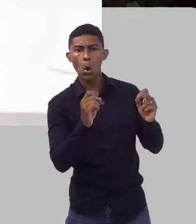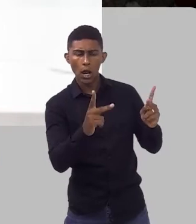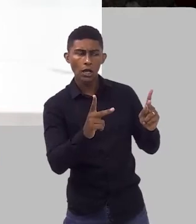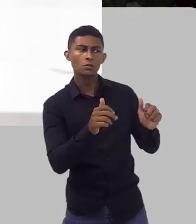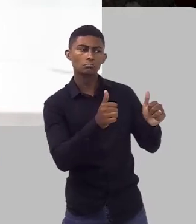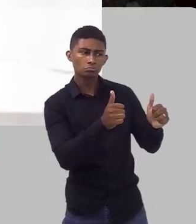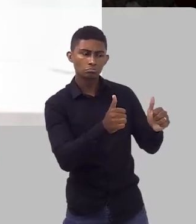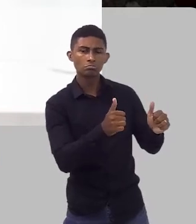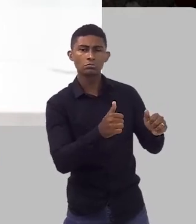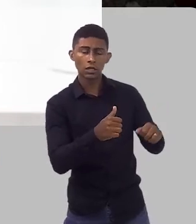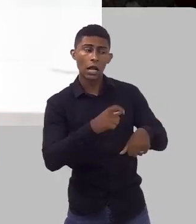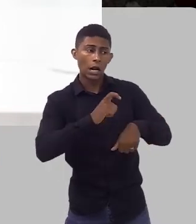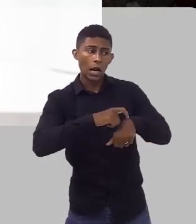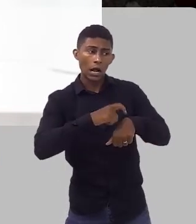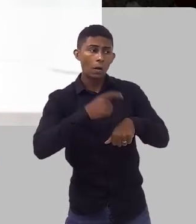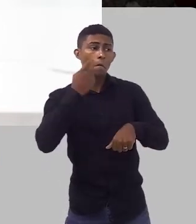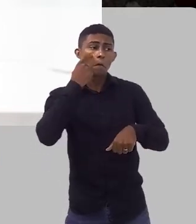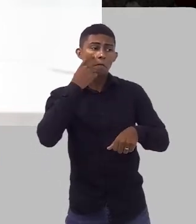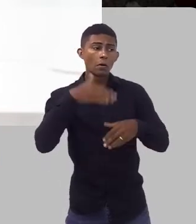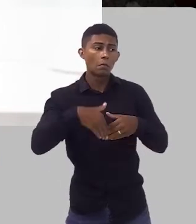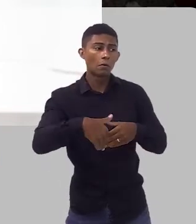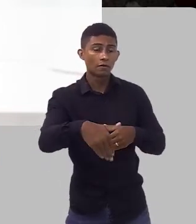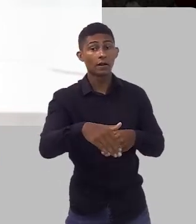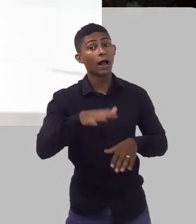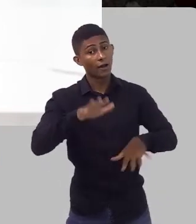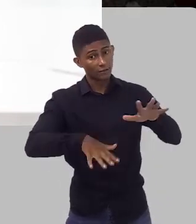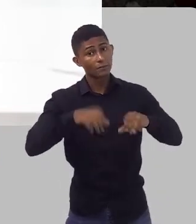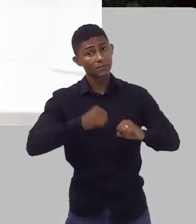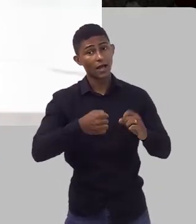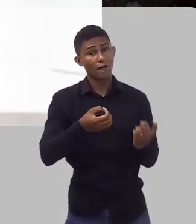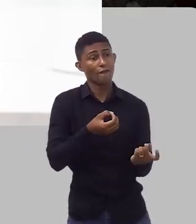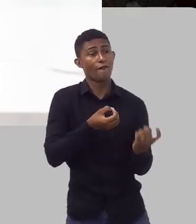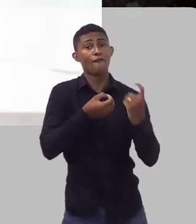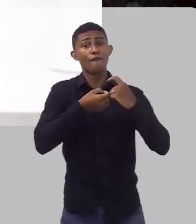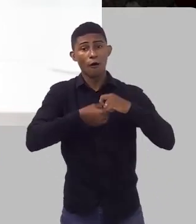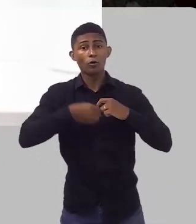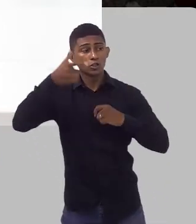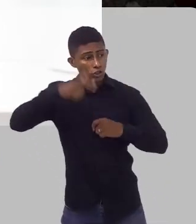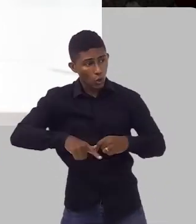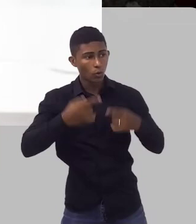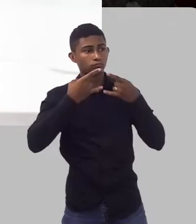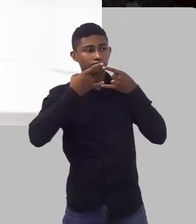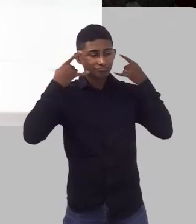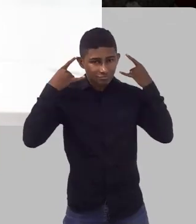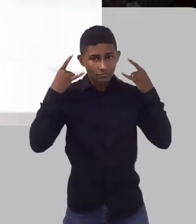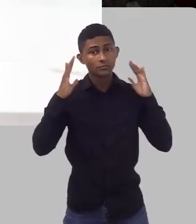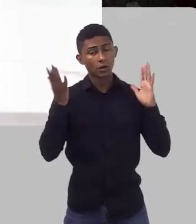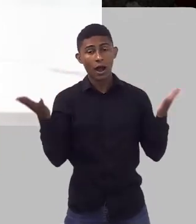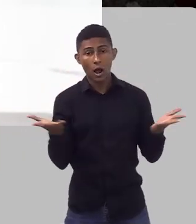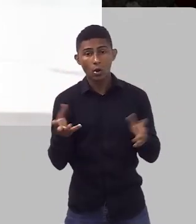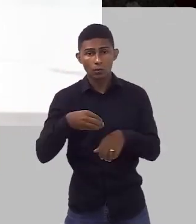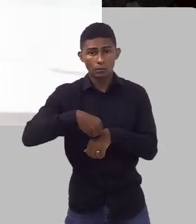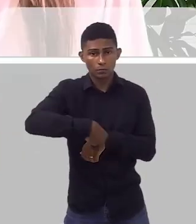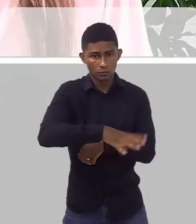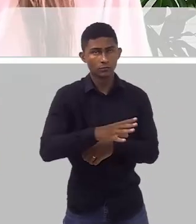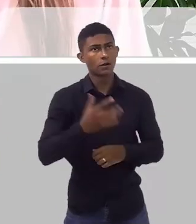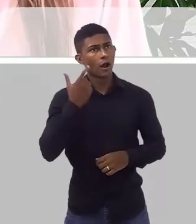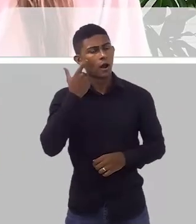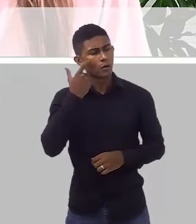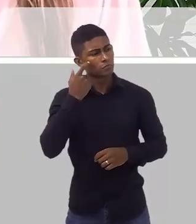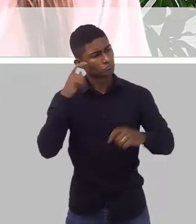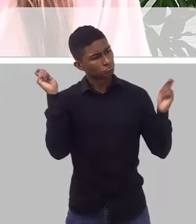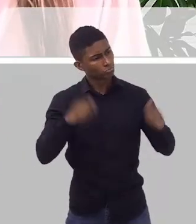que isso é temporário, isso pode precisar ser revertido, e no momento essa é a recomendação. Há uma possibilidade